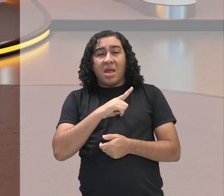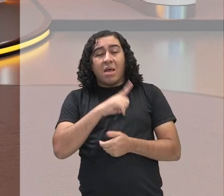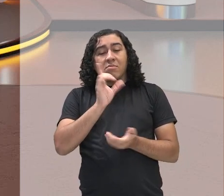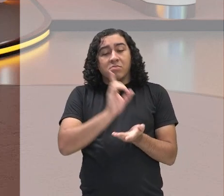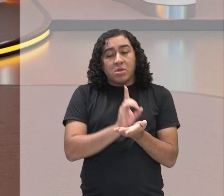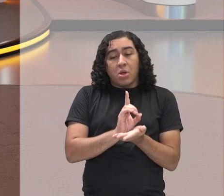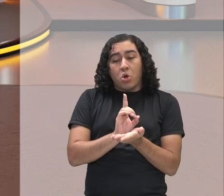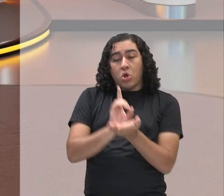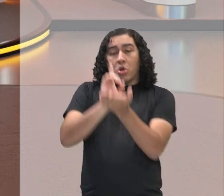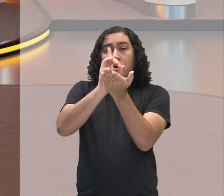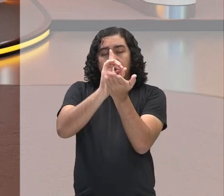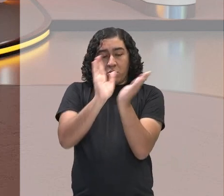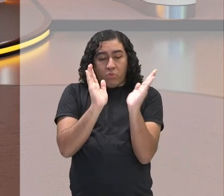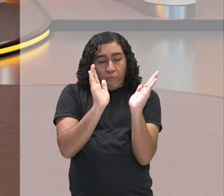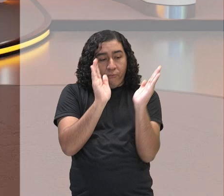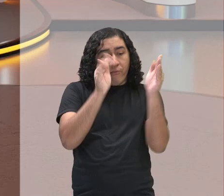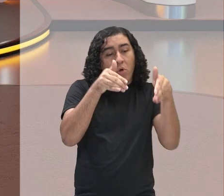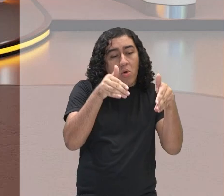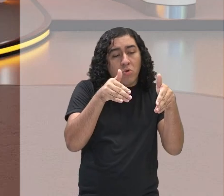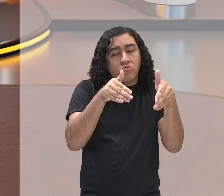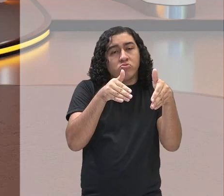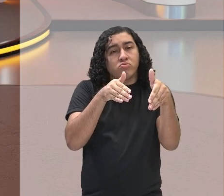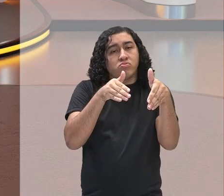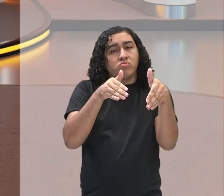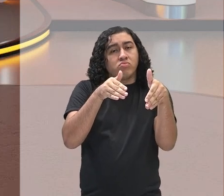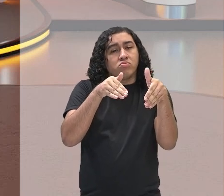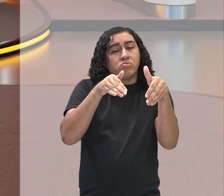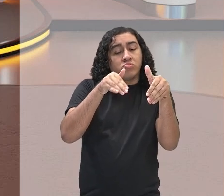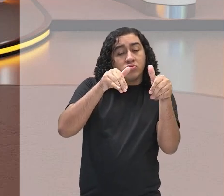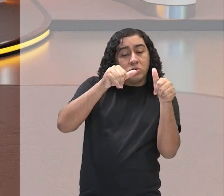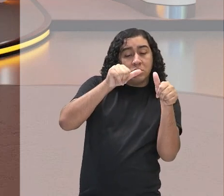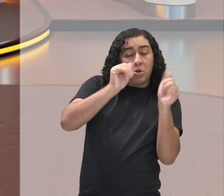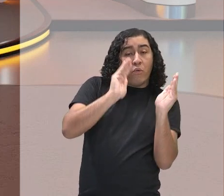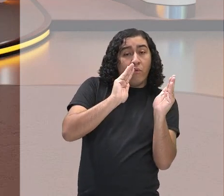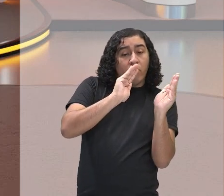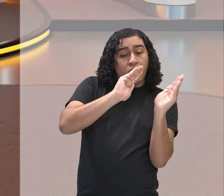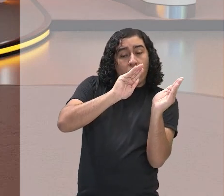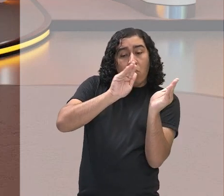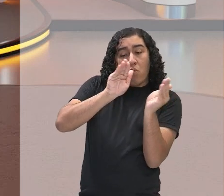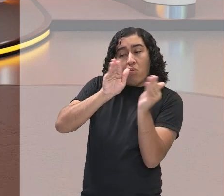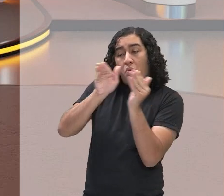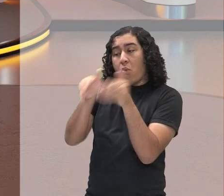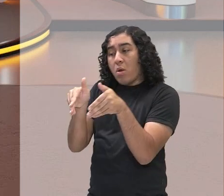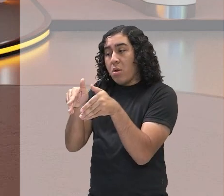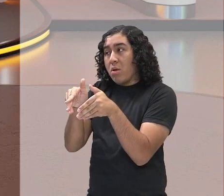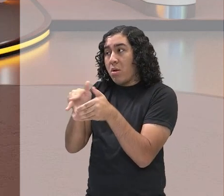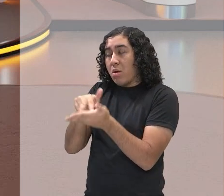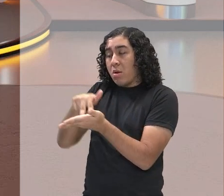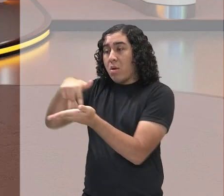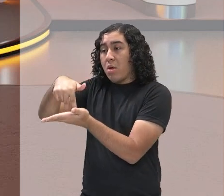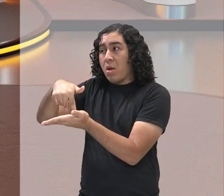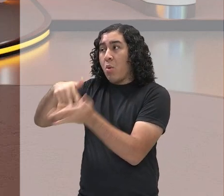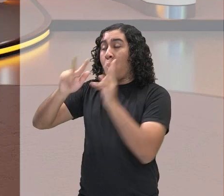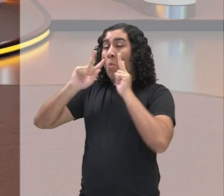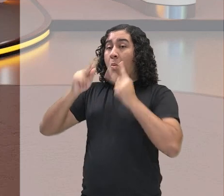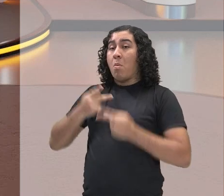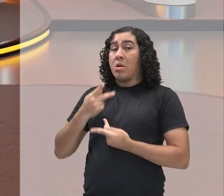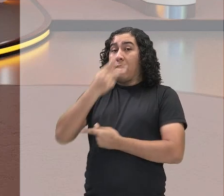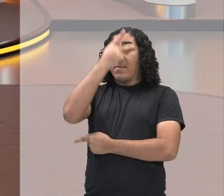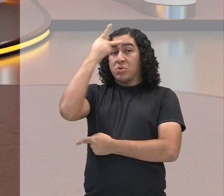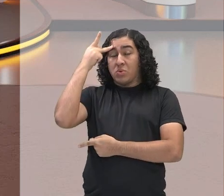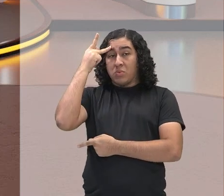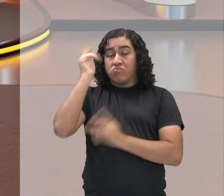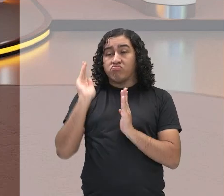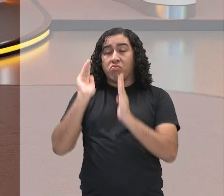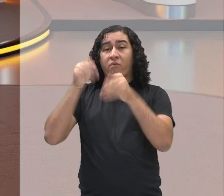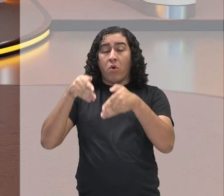teológica, teocêntrica, e passo para essa visão mais o quê? Antropocêntrica, o homem no centro de tudo agora.